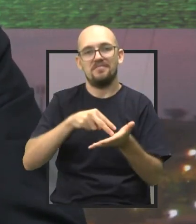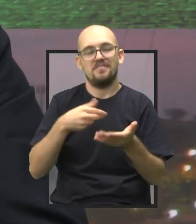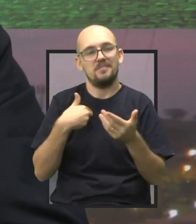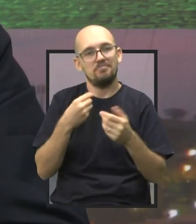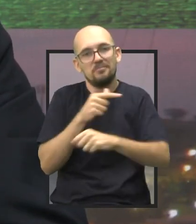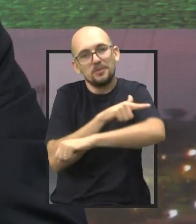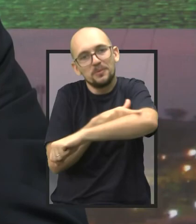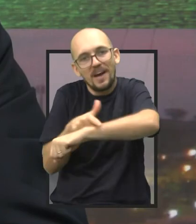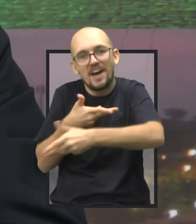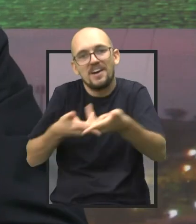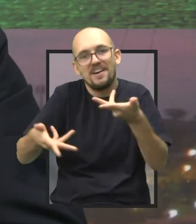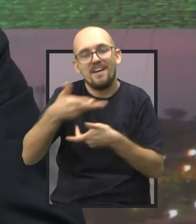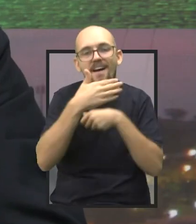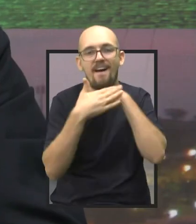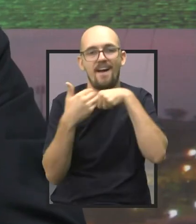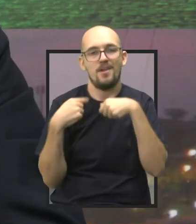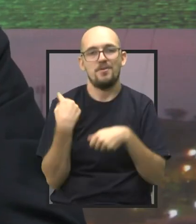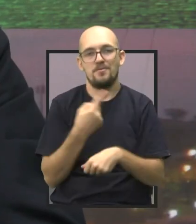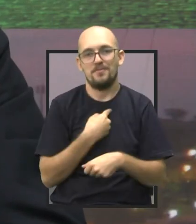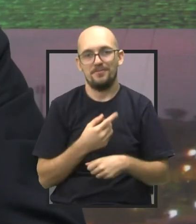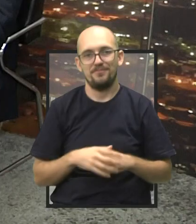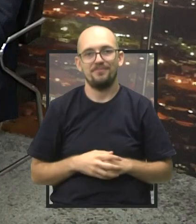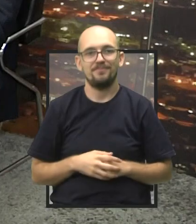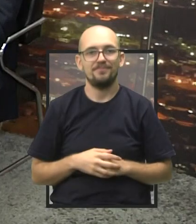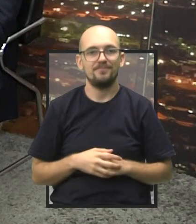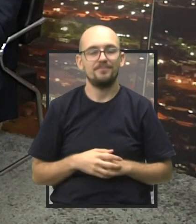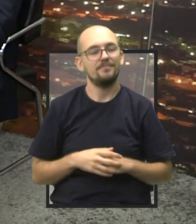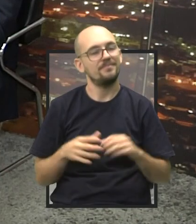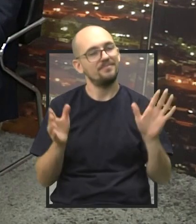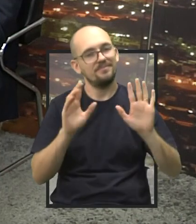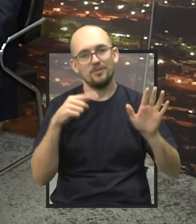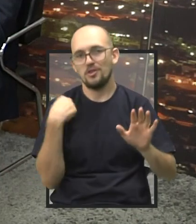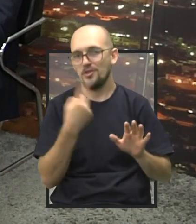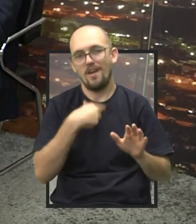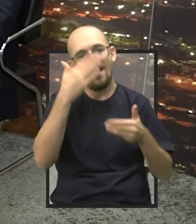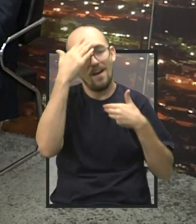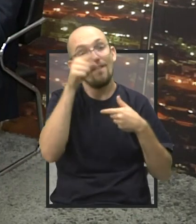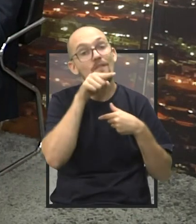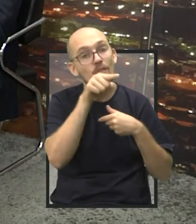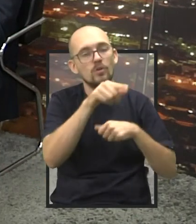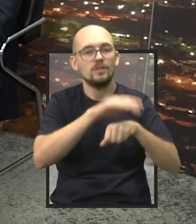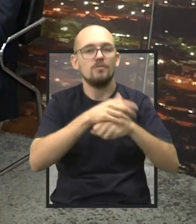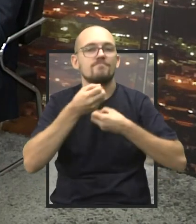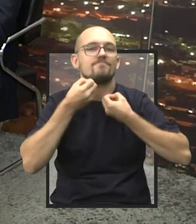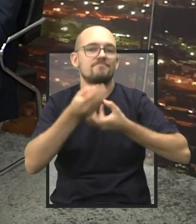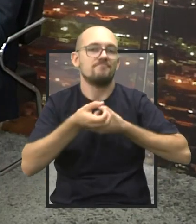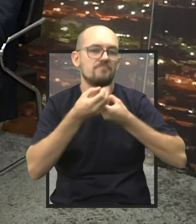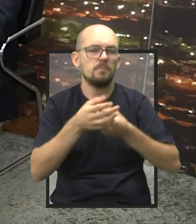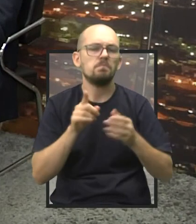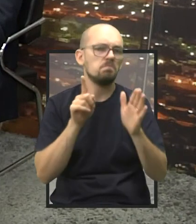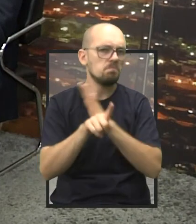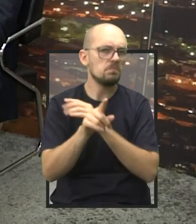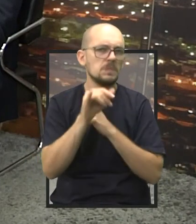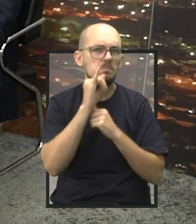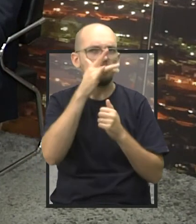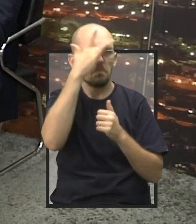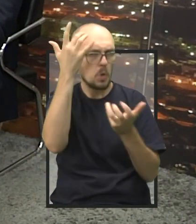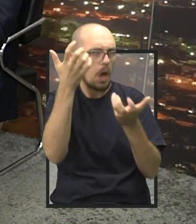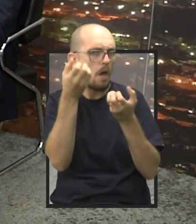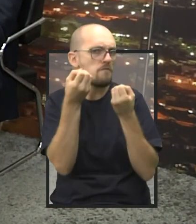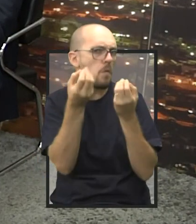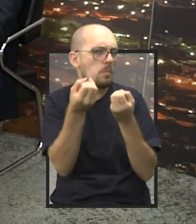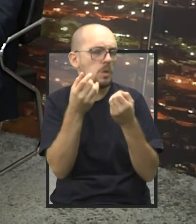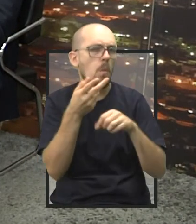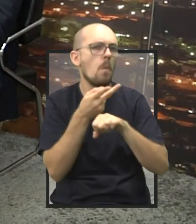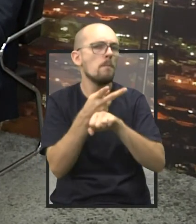gentileza e pelo carinho que vocês tiveram aqui comigo. Nós é que agradecemos pelas informações. E quem precisar de informação sobre a secretaria,